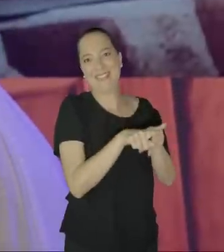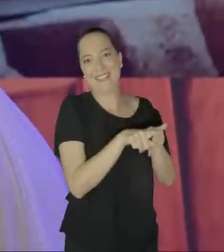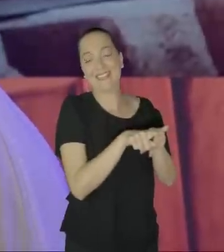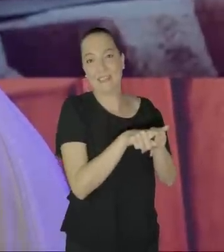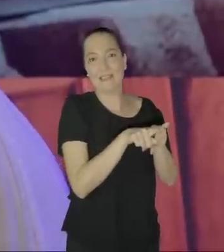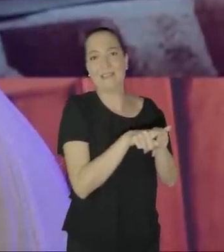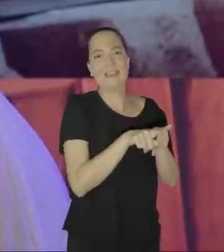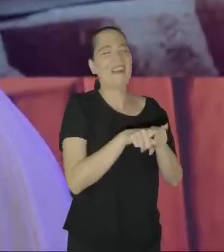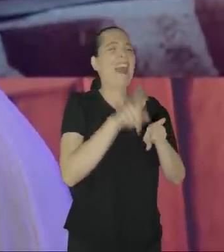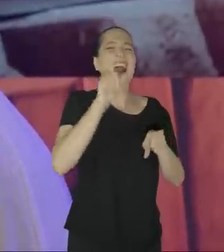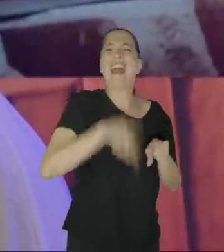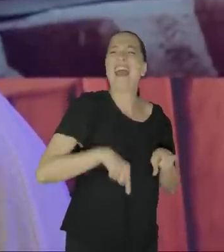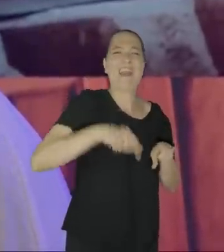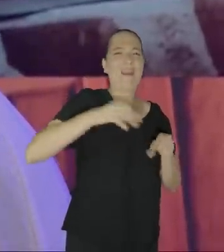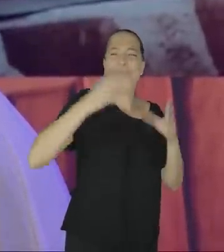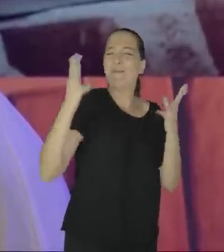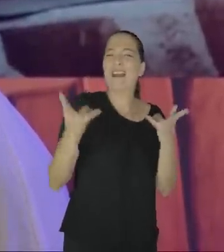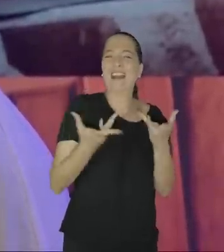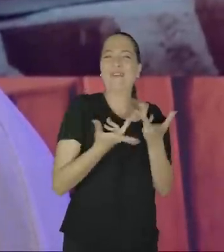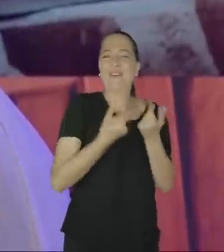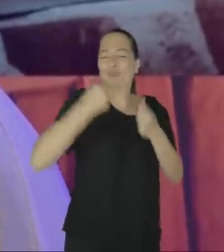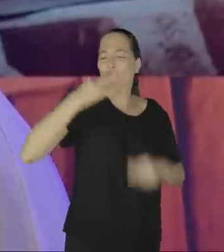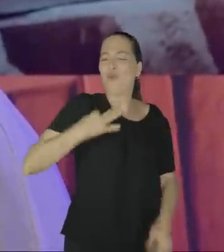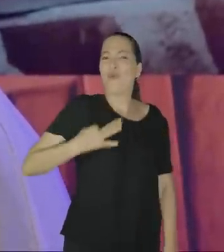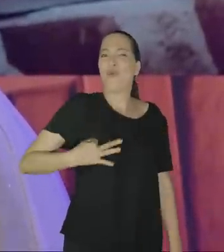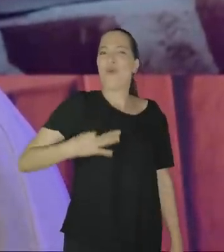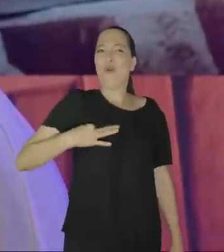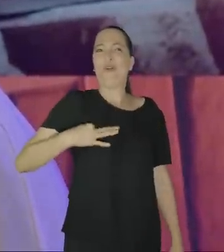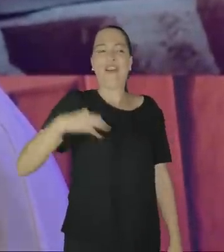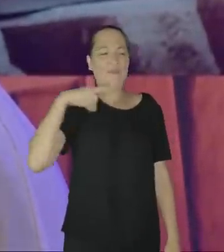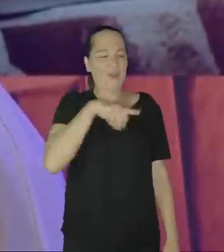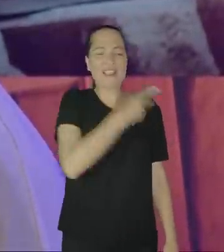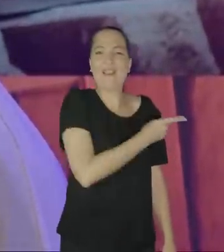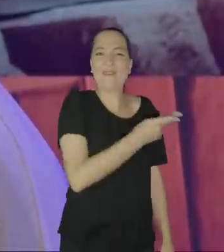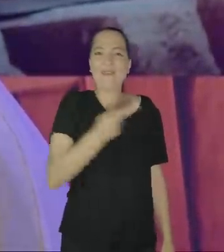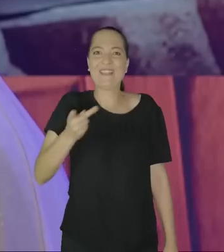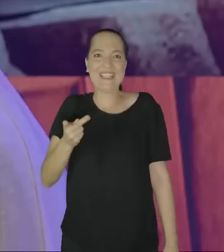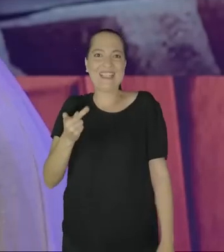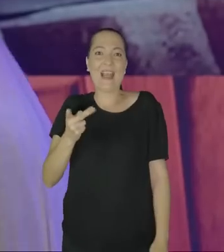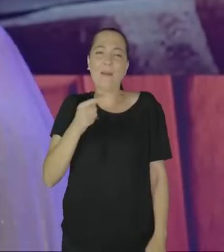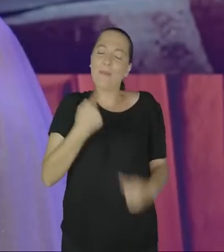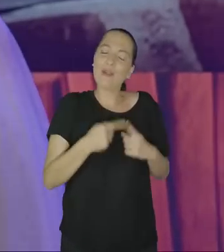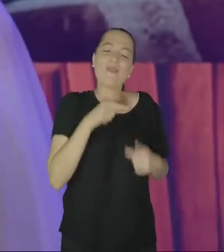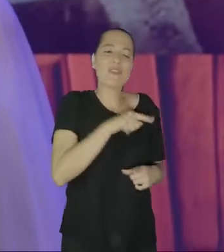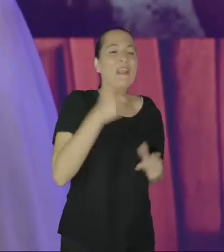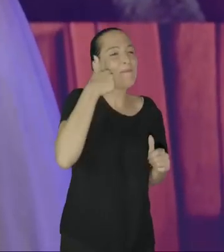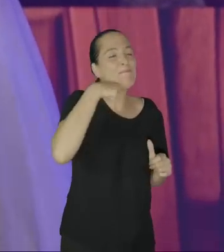É uma grande honra ser visitada pela mãe do meu Senhor.